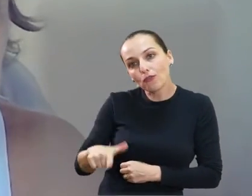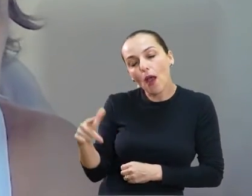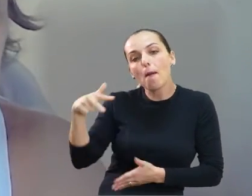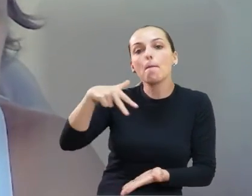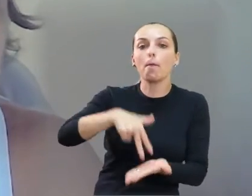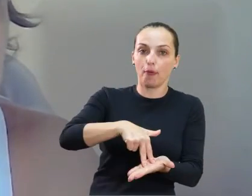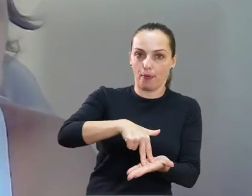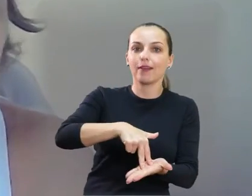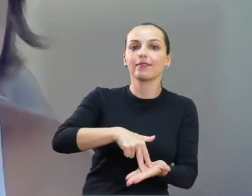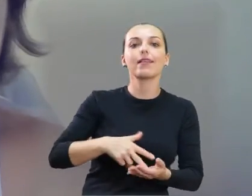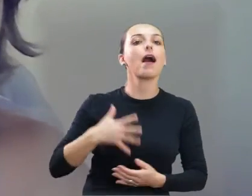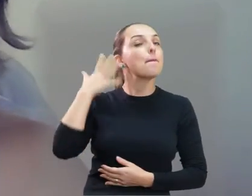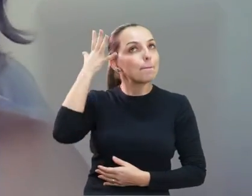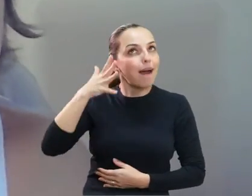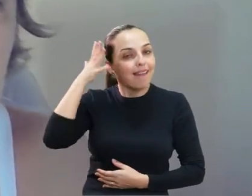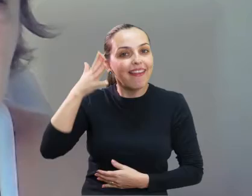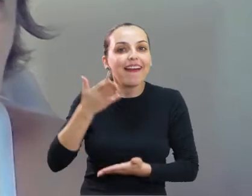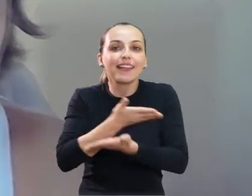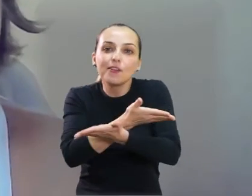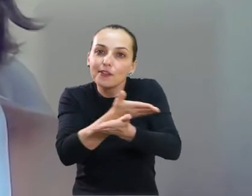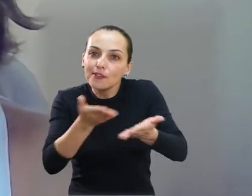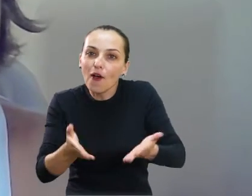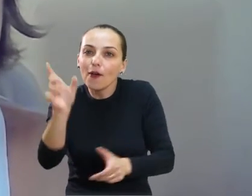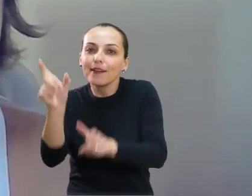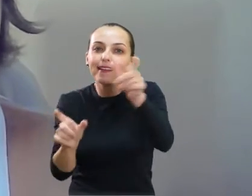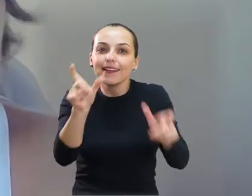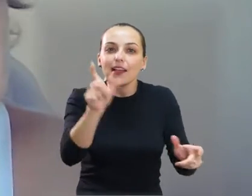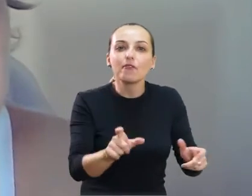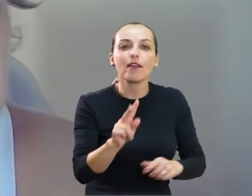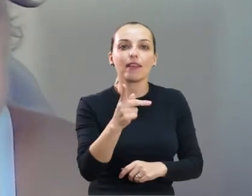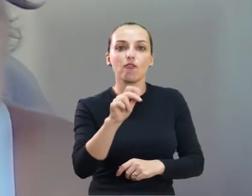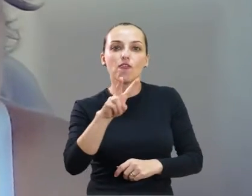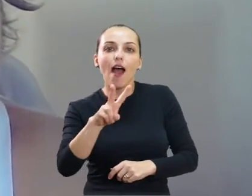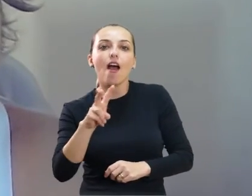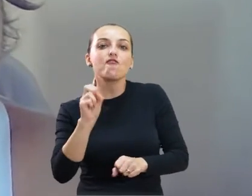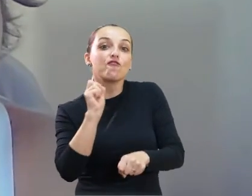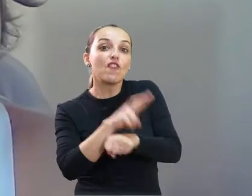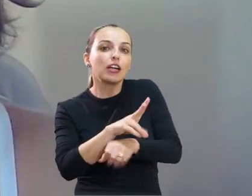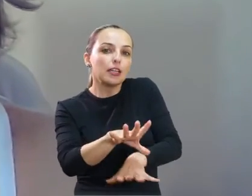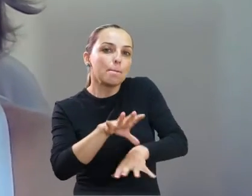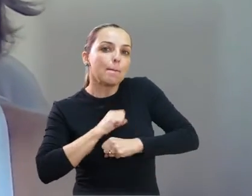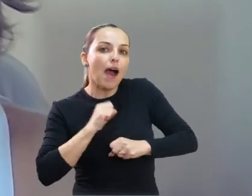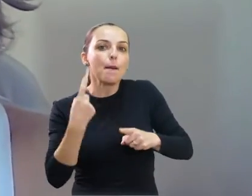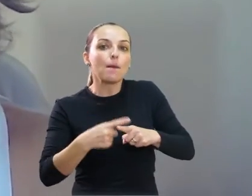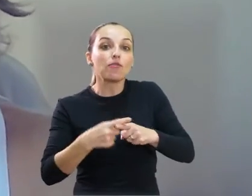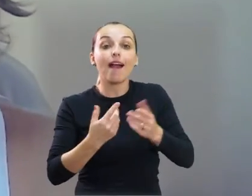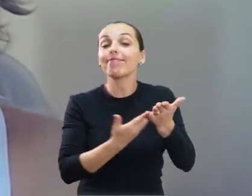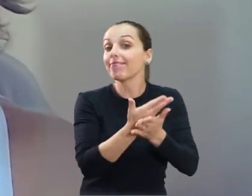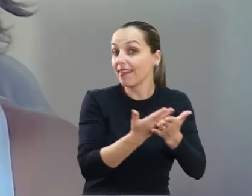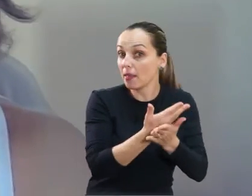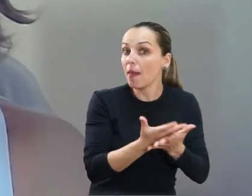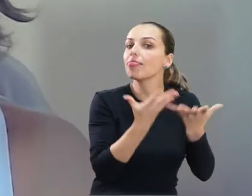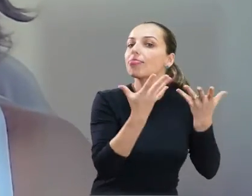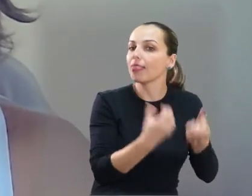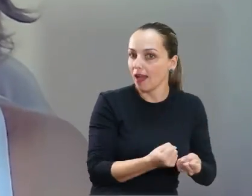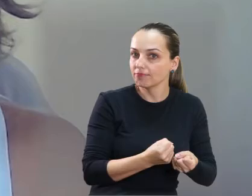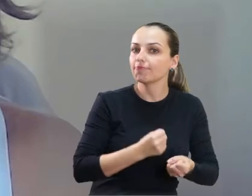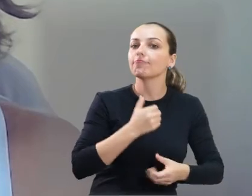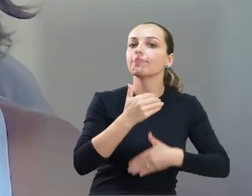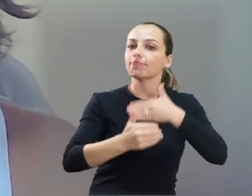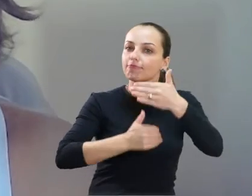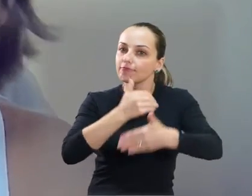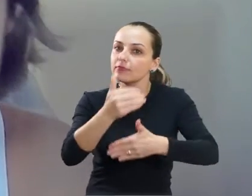aí. Essa é a nossa mensagem para todos os portadores da HIV, porque a adesão ao